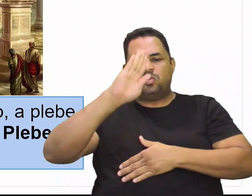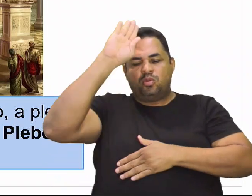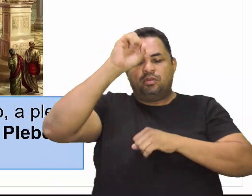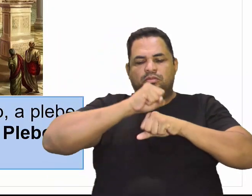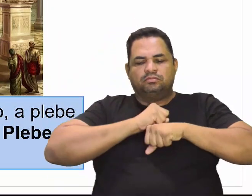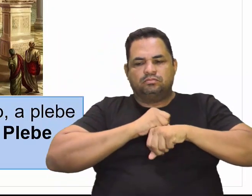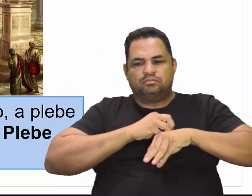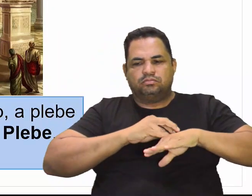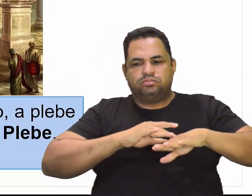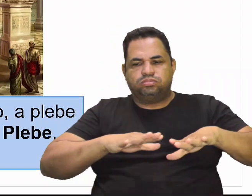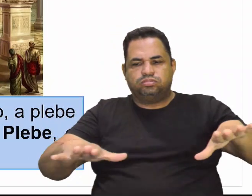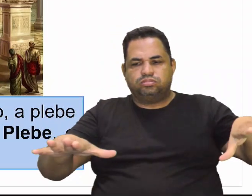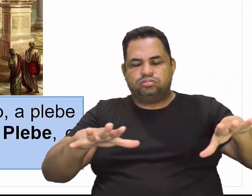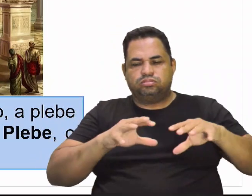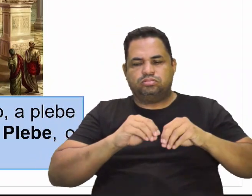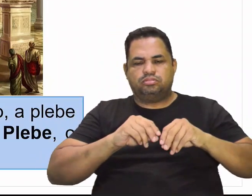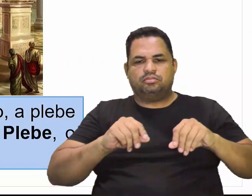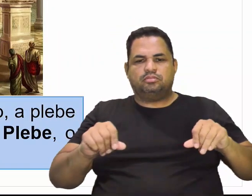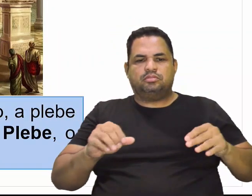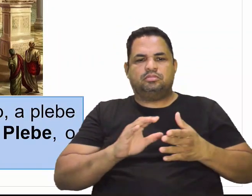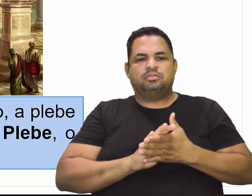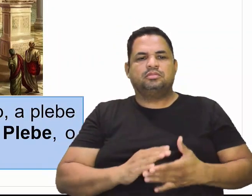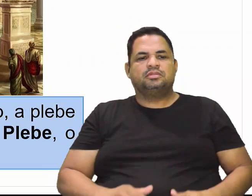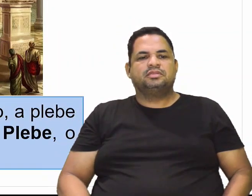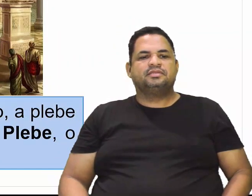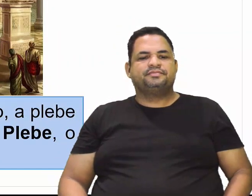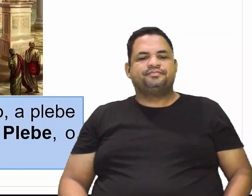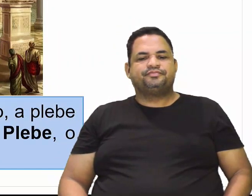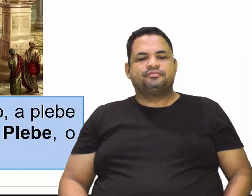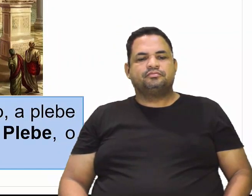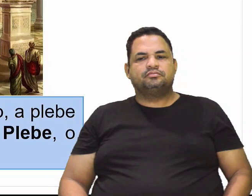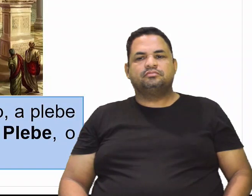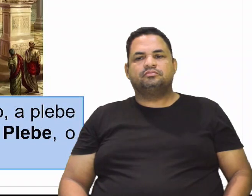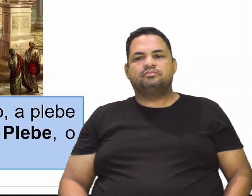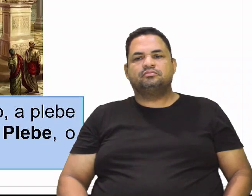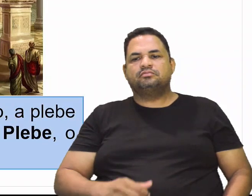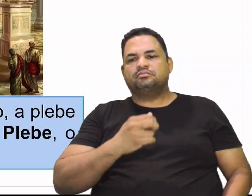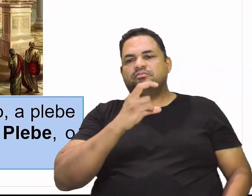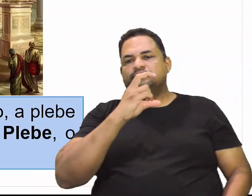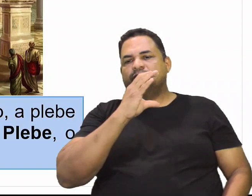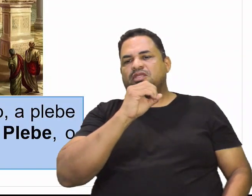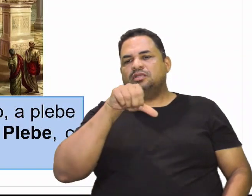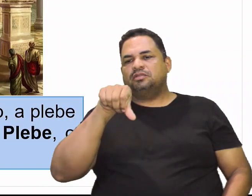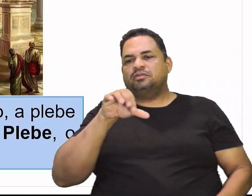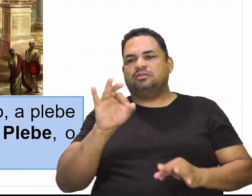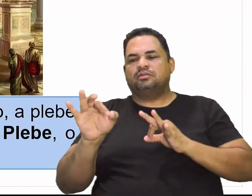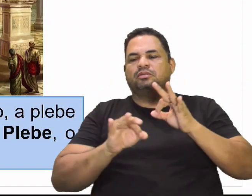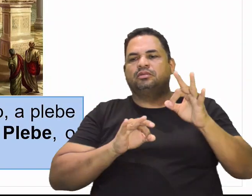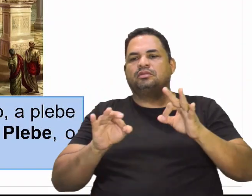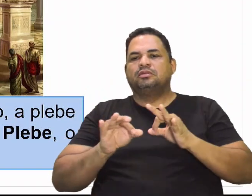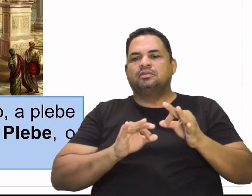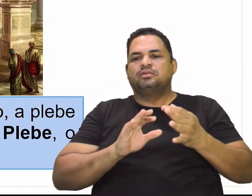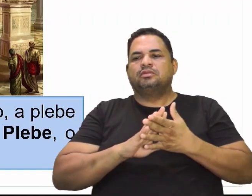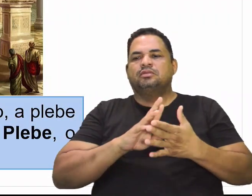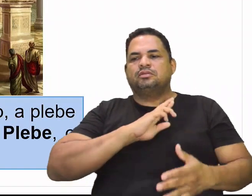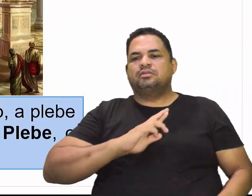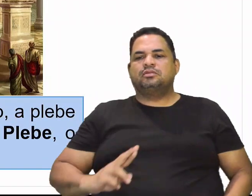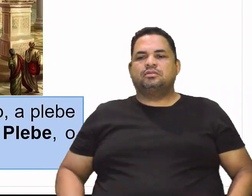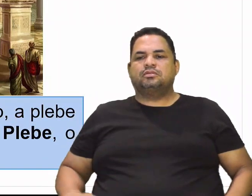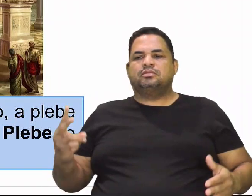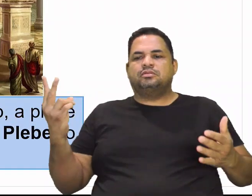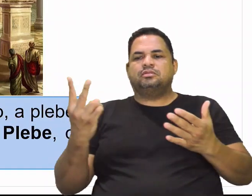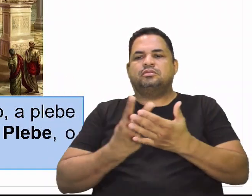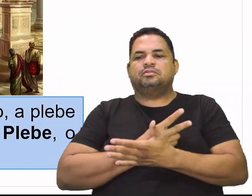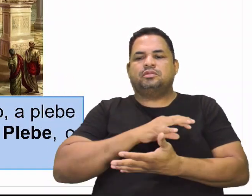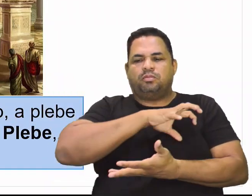território. Em 509, por exemplo, foi instaurada a República, ocorrendo aí